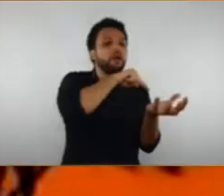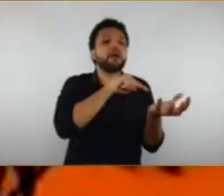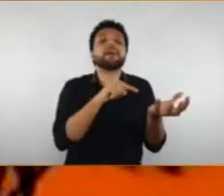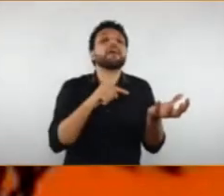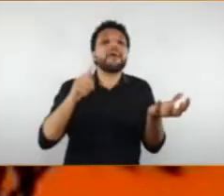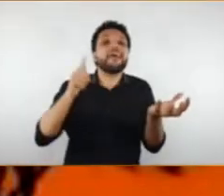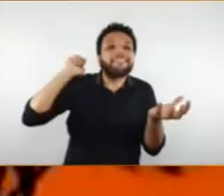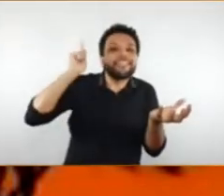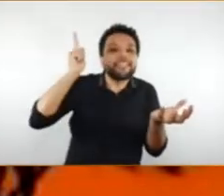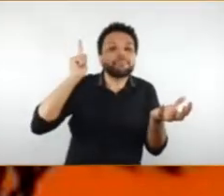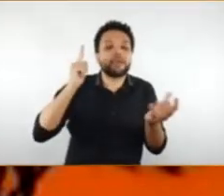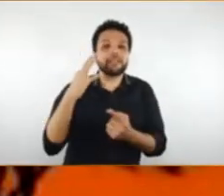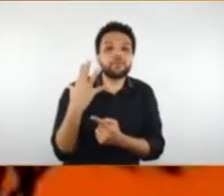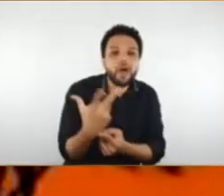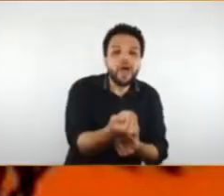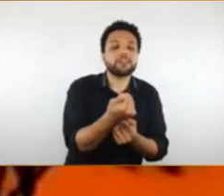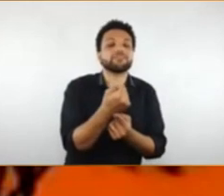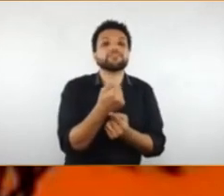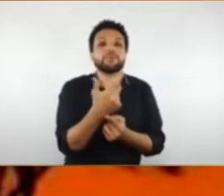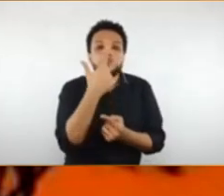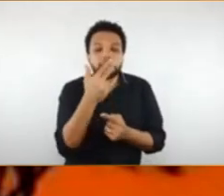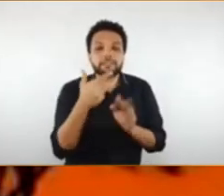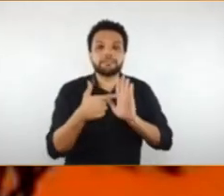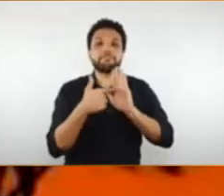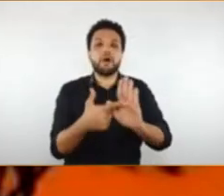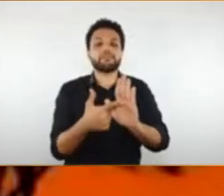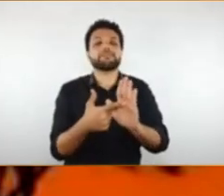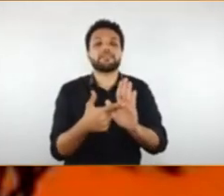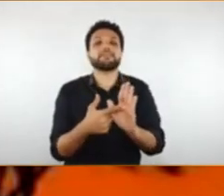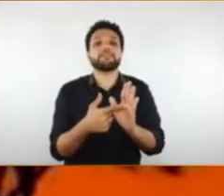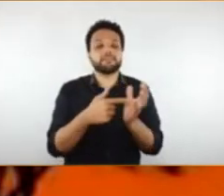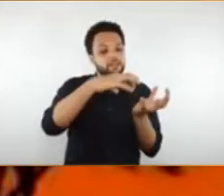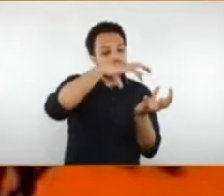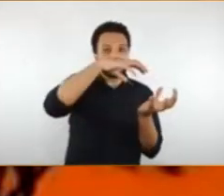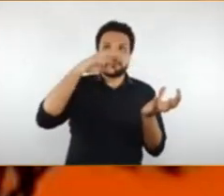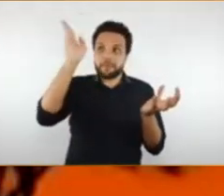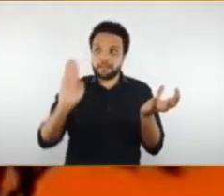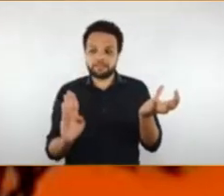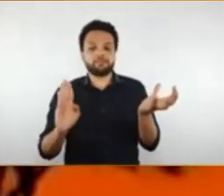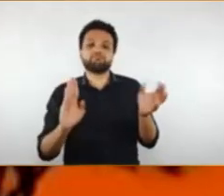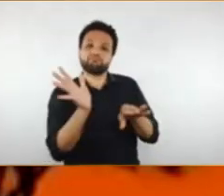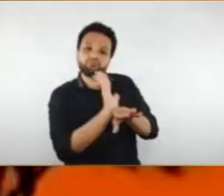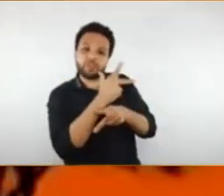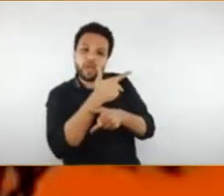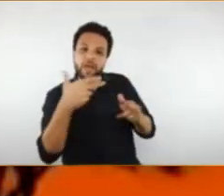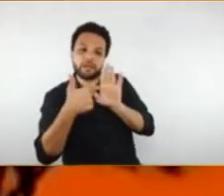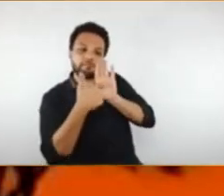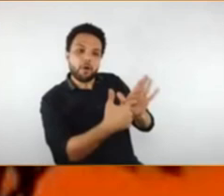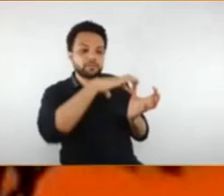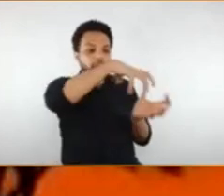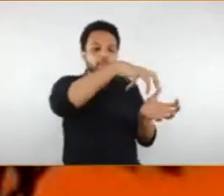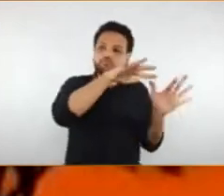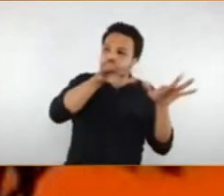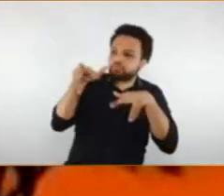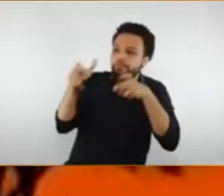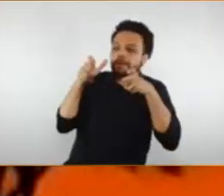sentimento que o mundo tem em relação ao Brasil, quando a gente fala de aspectos negativos em especial. Como o Fernando colocou, a